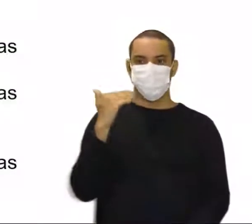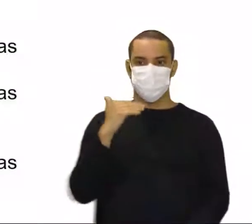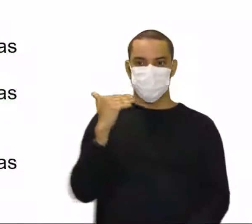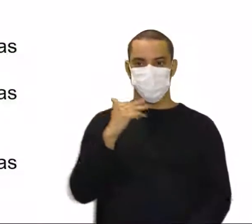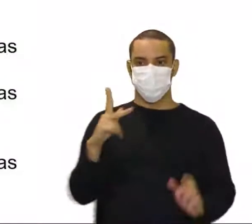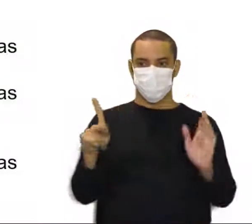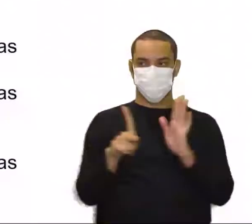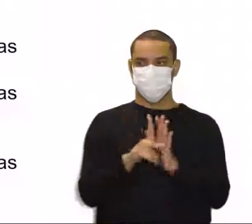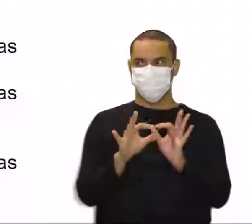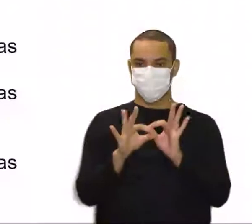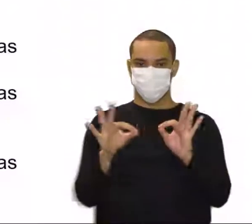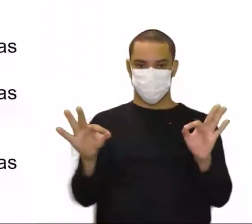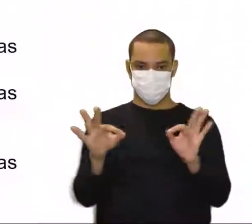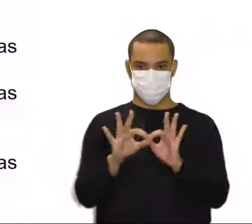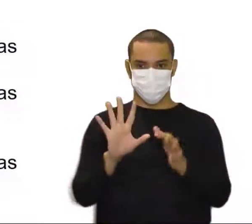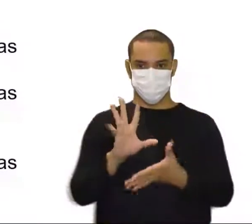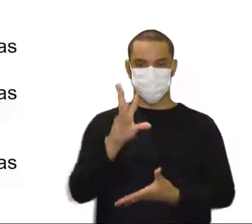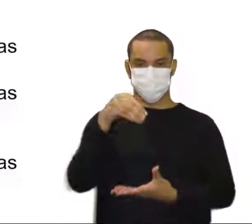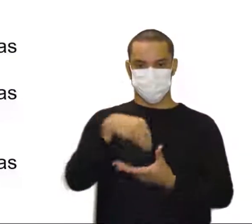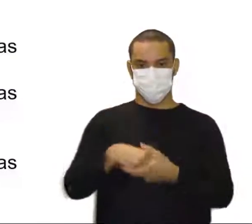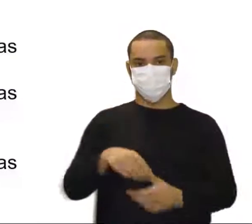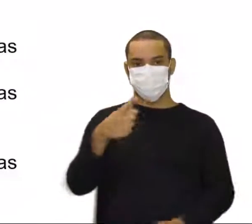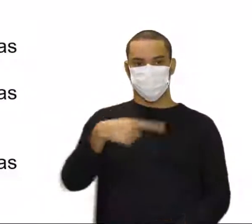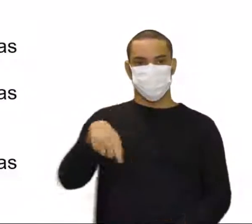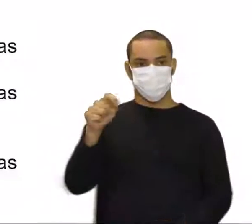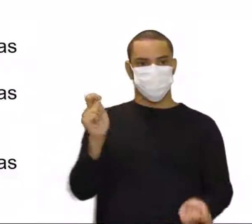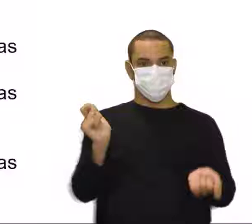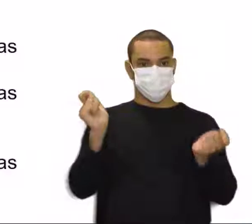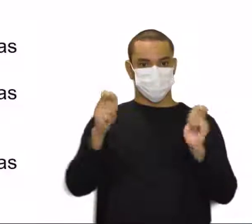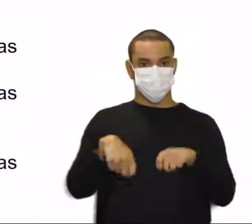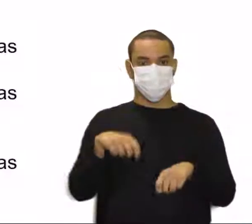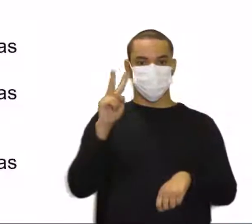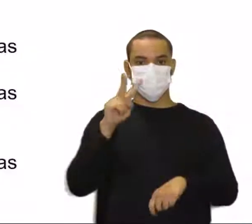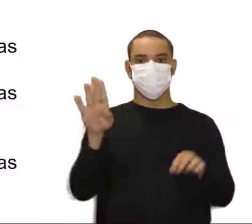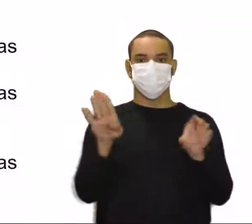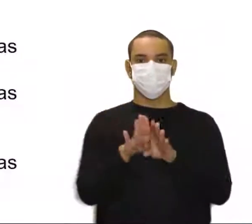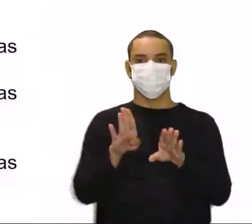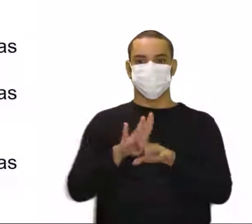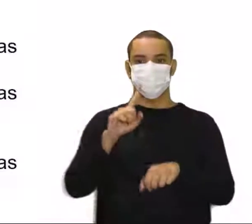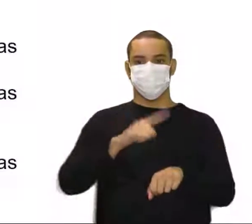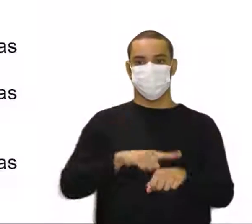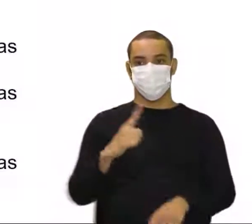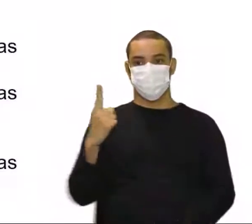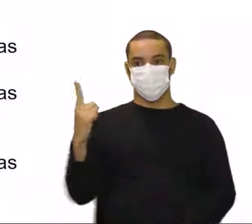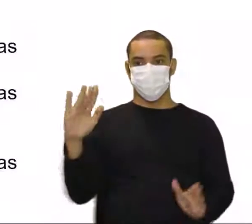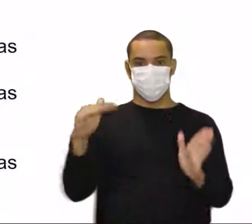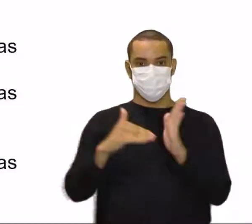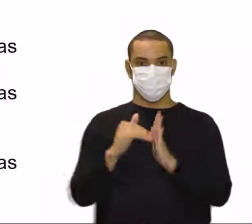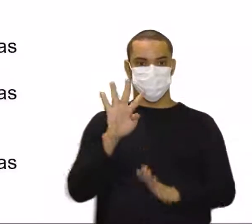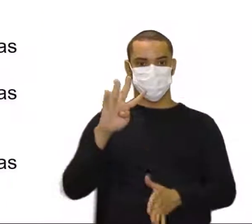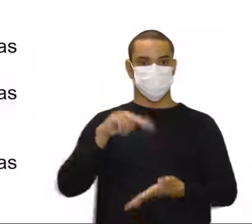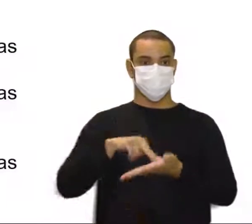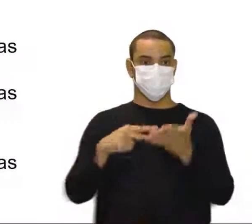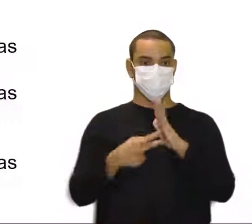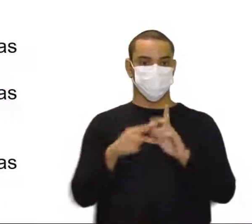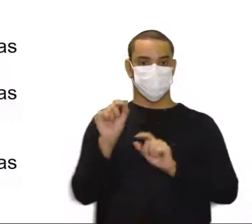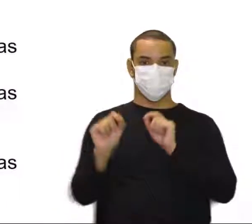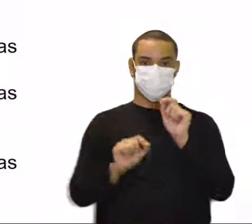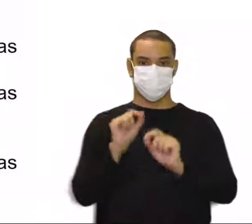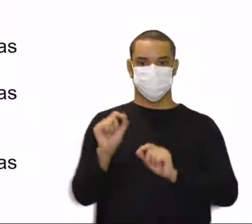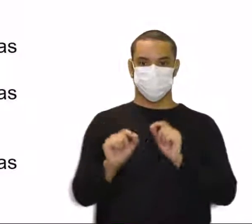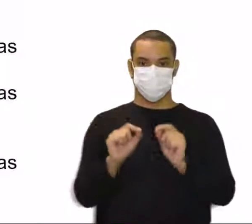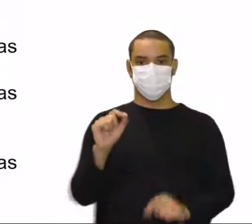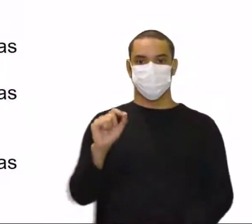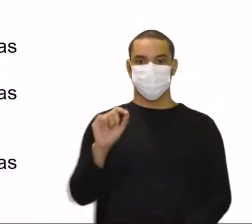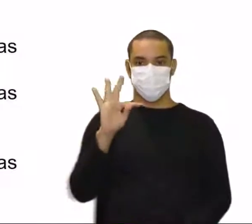ilustrado aqui no diagrama, como vocês podem ver. E aqui, pessoal, os instantes de 1 até 4 correspondem aos instantes de